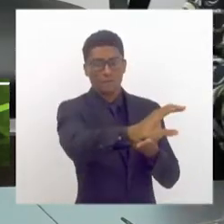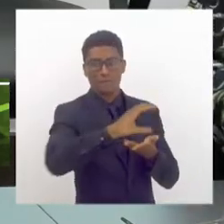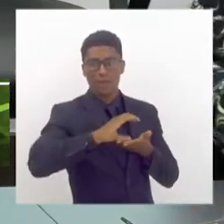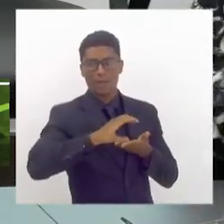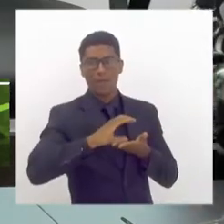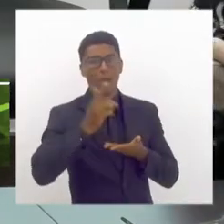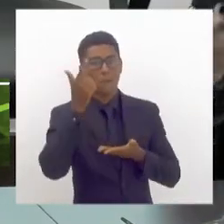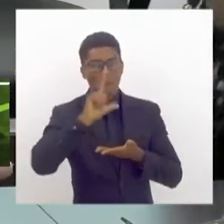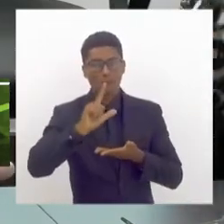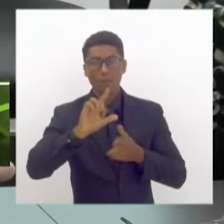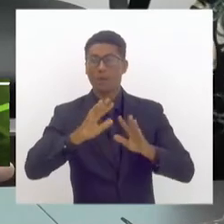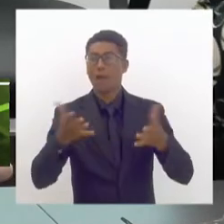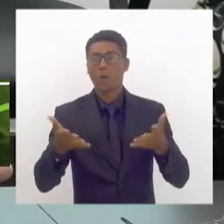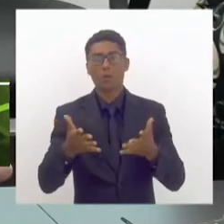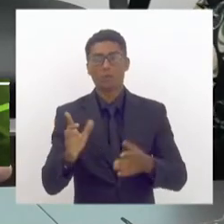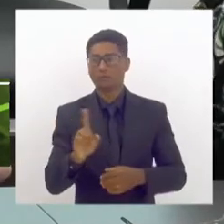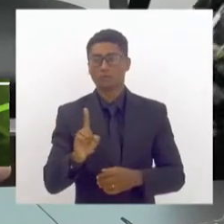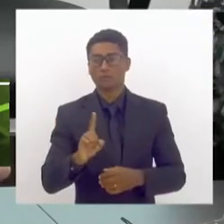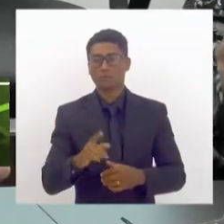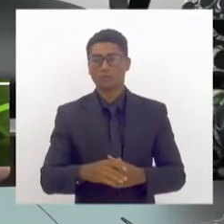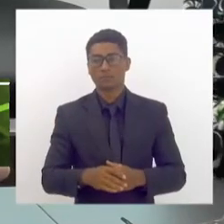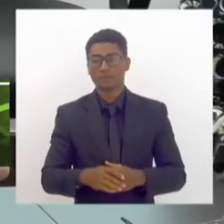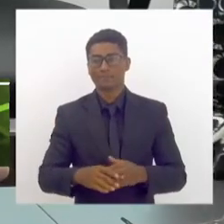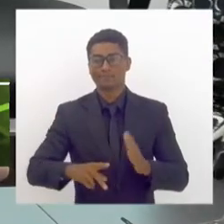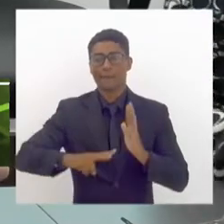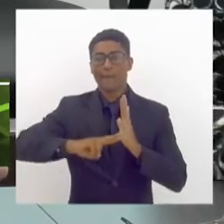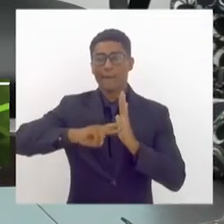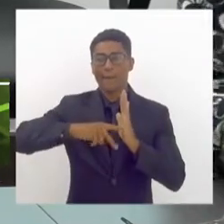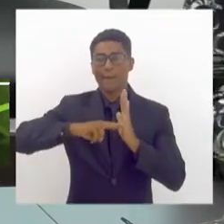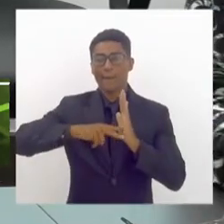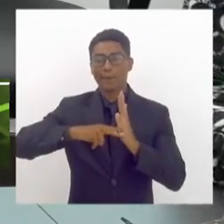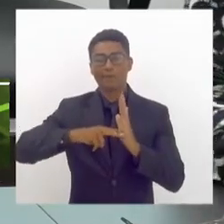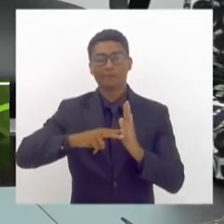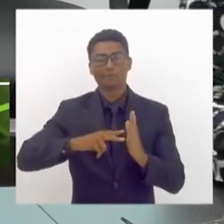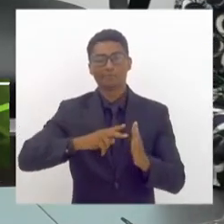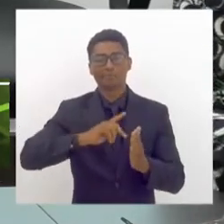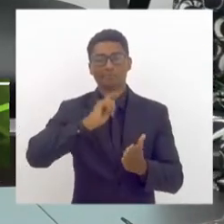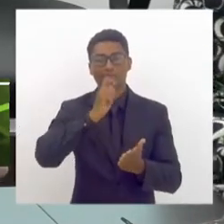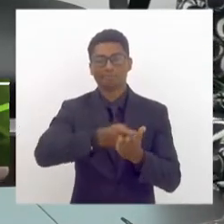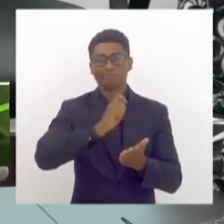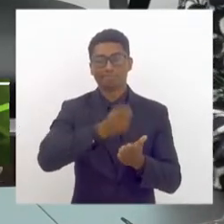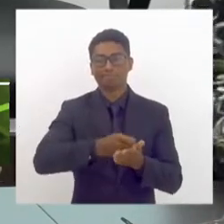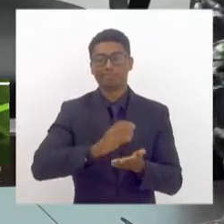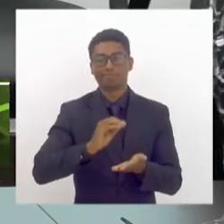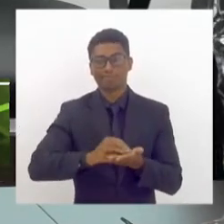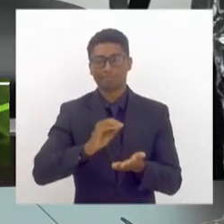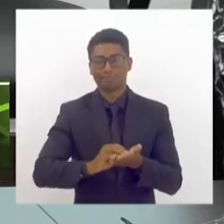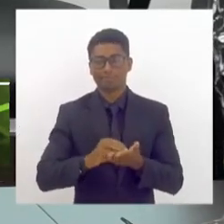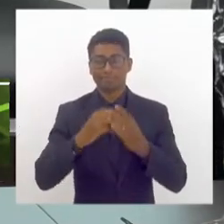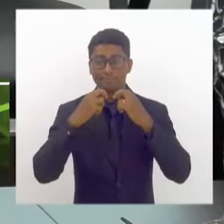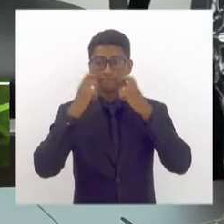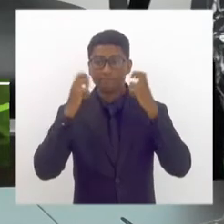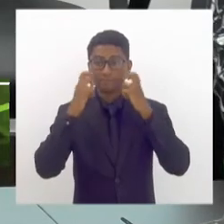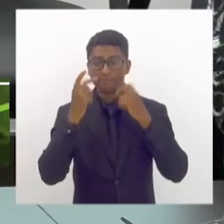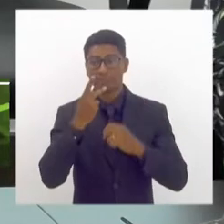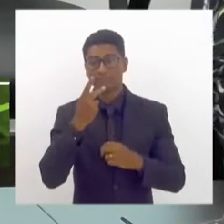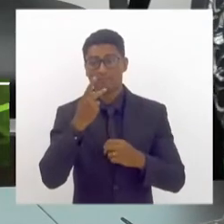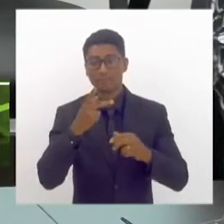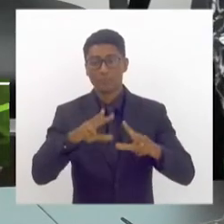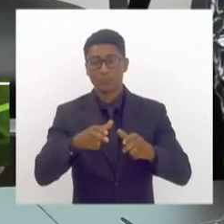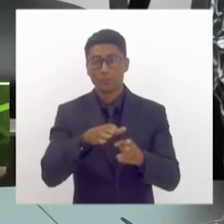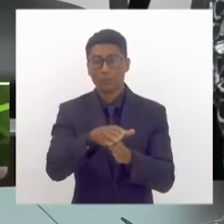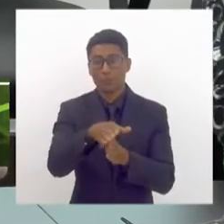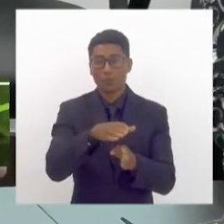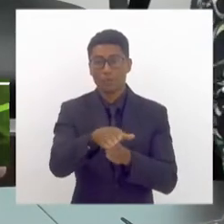E agora não. A gente ainda deve condomínio, né, senhora? Sim. Gente, uma das coisas, assim, que é até uma vergonha de dizer, que o Conselho Estadual de Educação